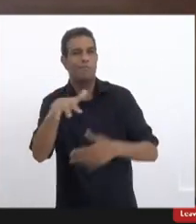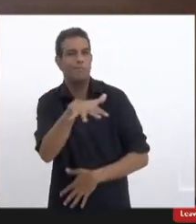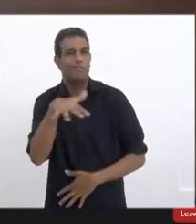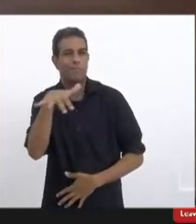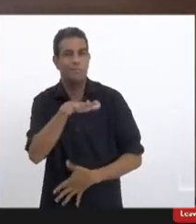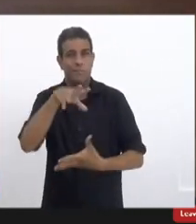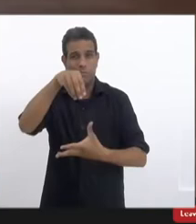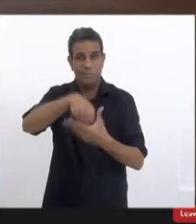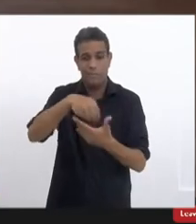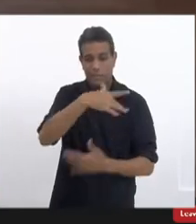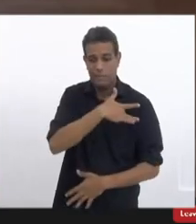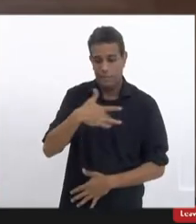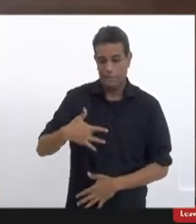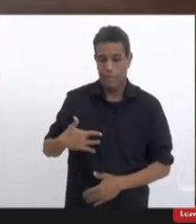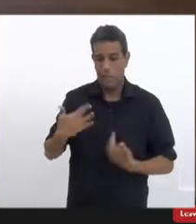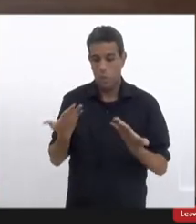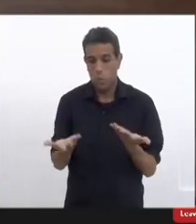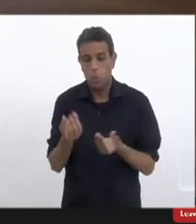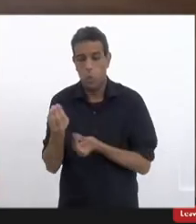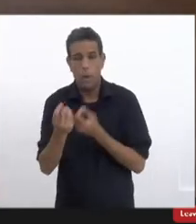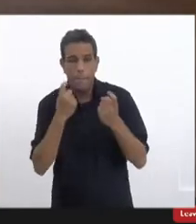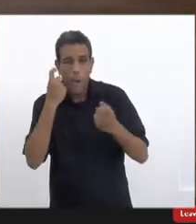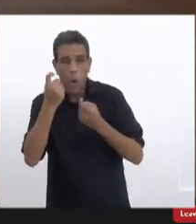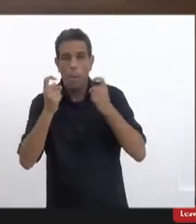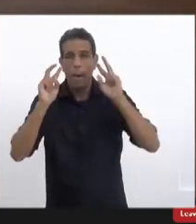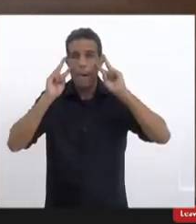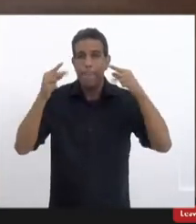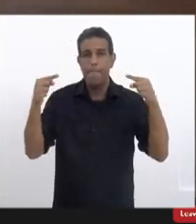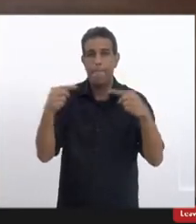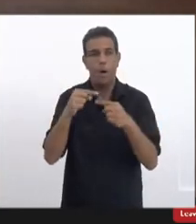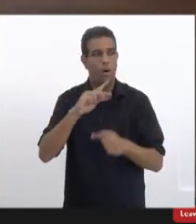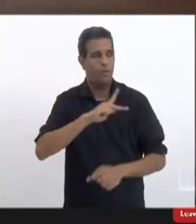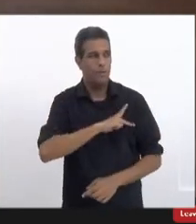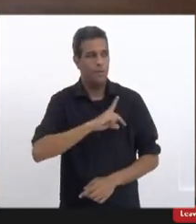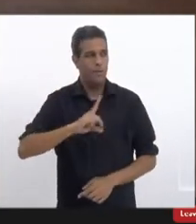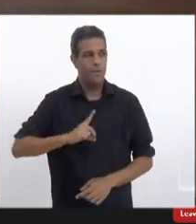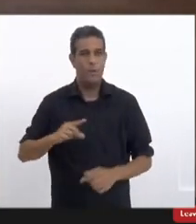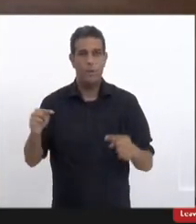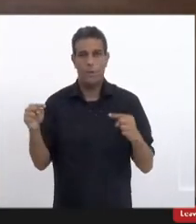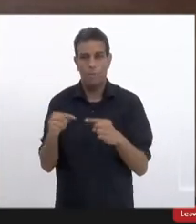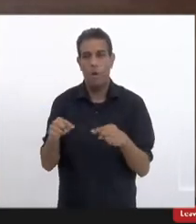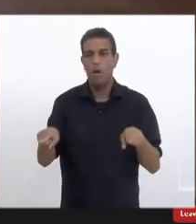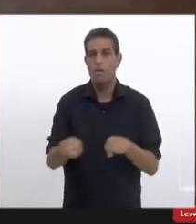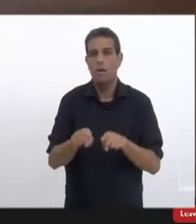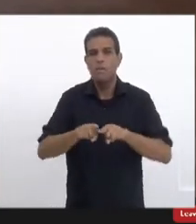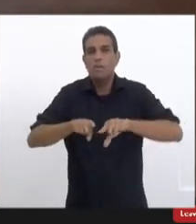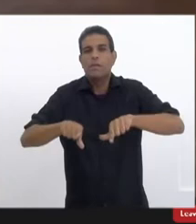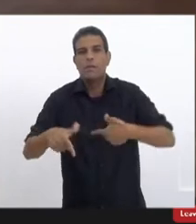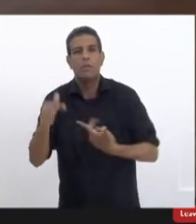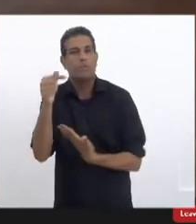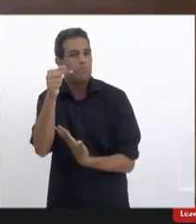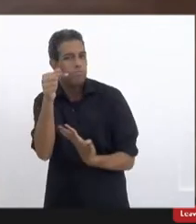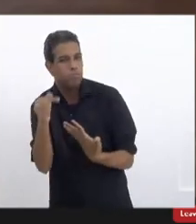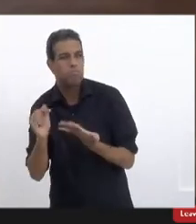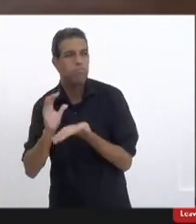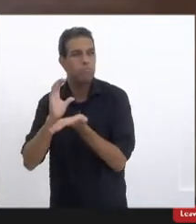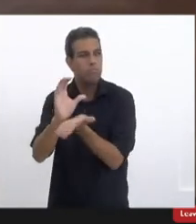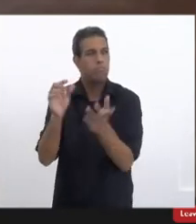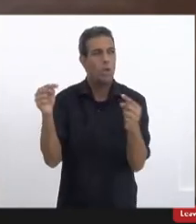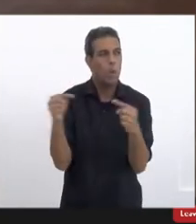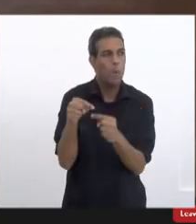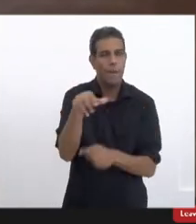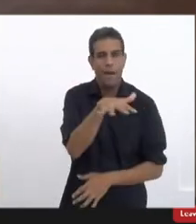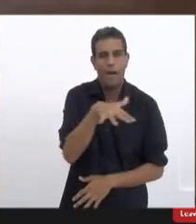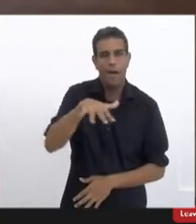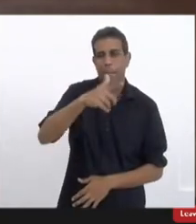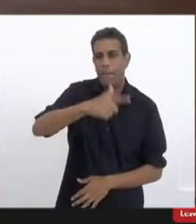de saúde pública, nos preocupa muito, dentro da Defensoria Pública do Estado, os investimentos que vêm sendo feitos